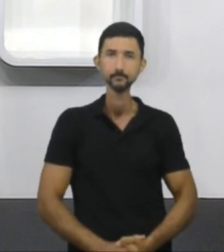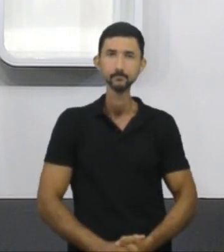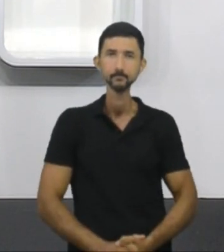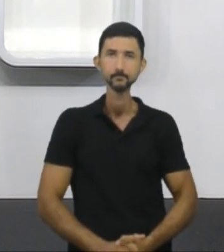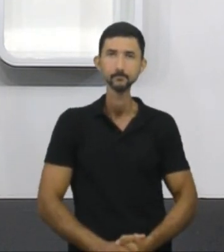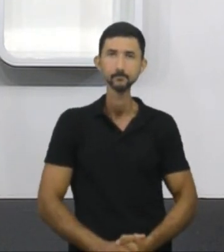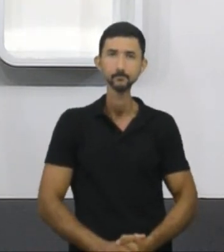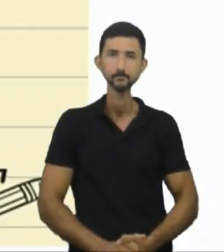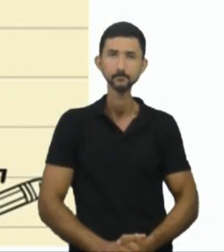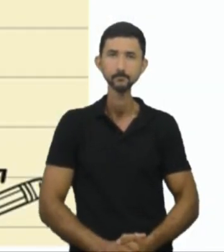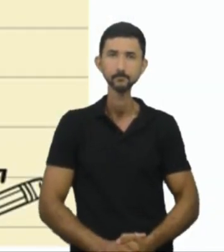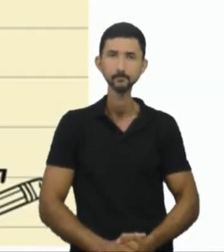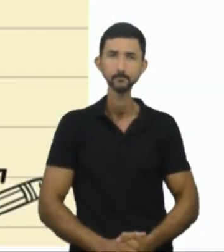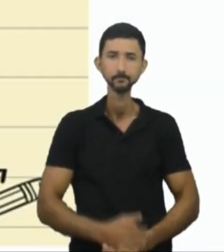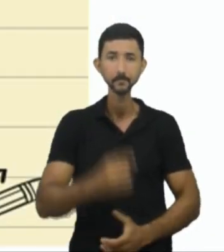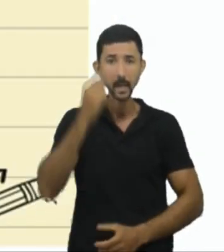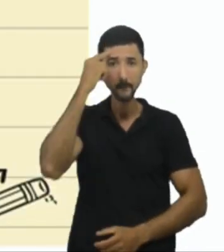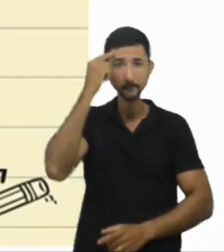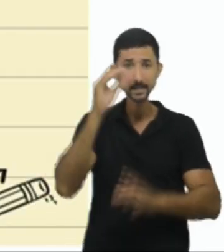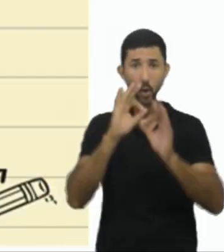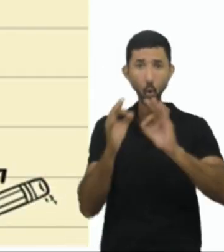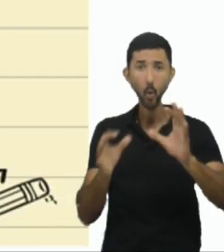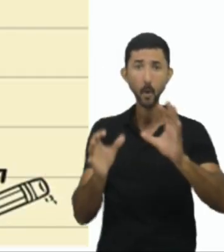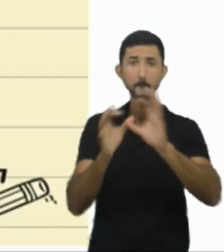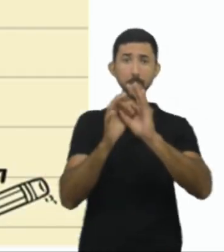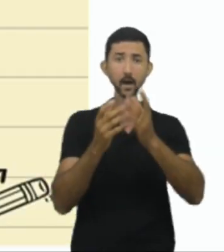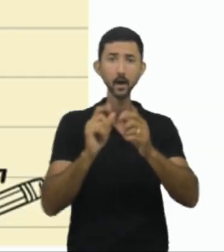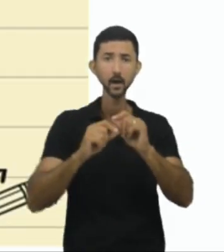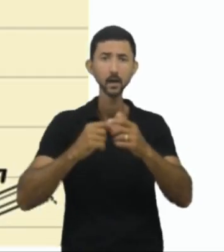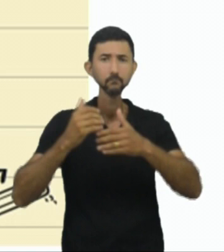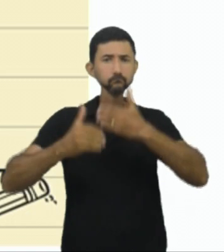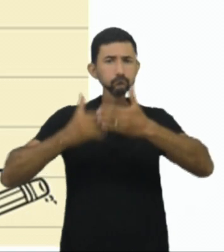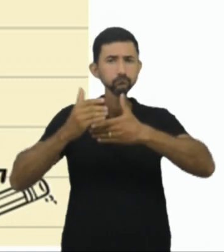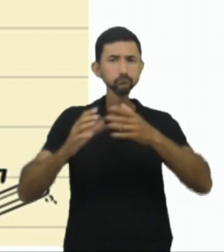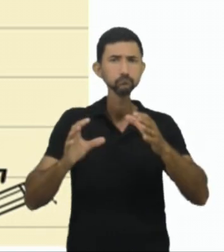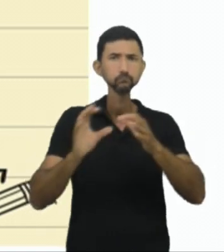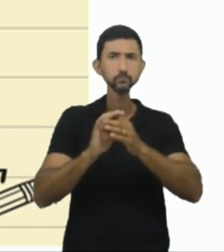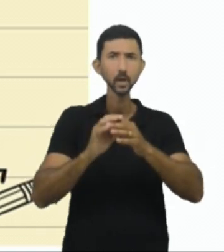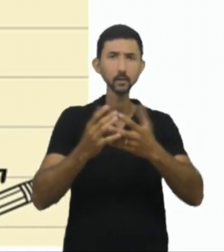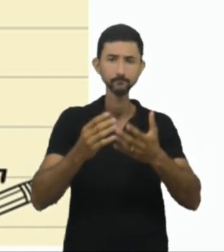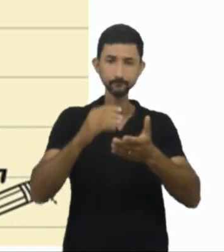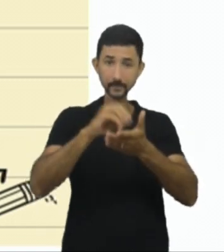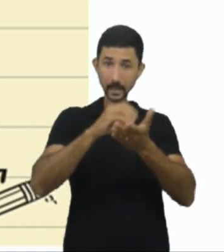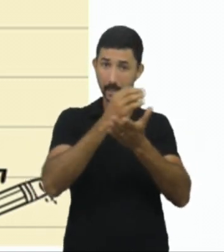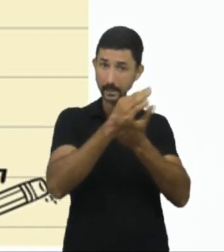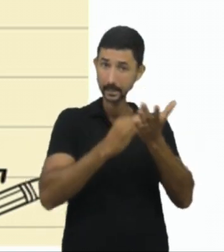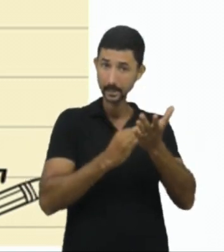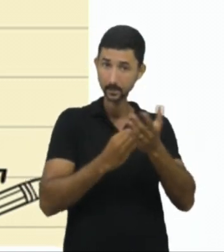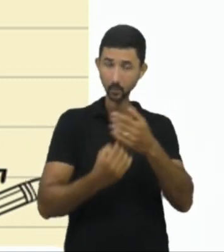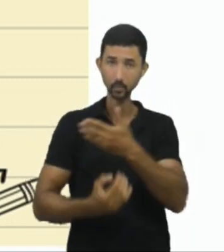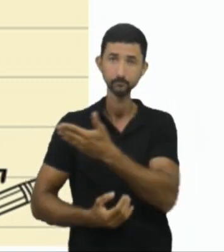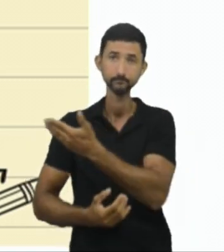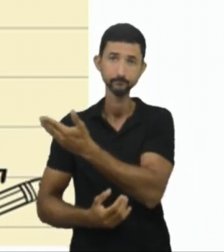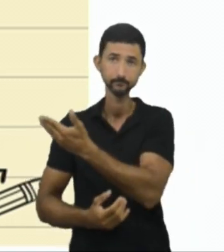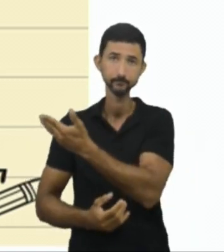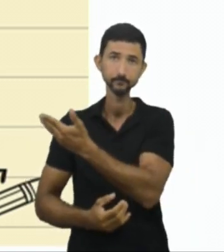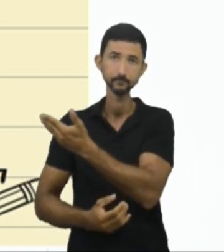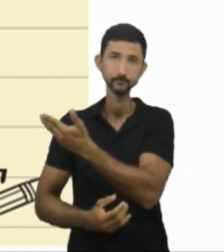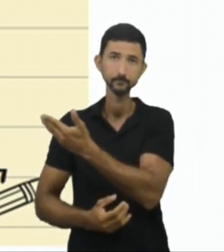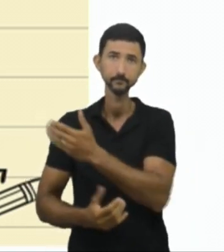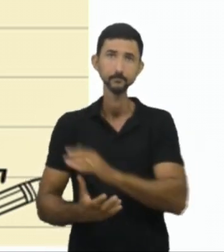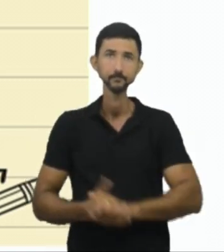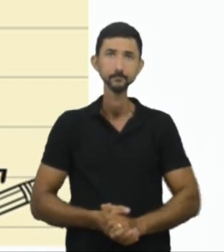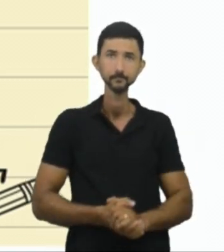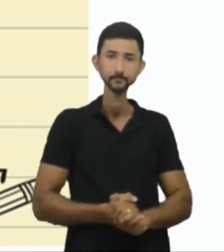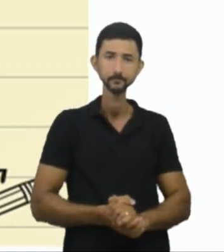um pouquinho para você acompanhar aí em como a conjunção ela acontece dentro do texto. O primeiro papel da conjunção